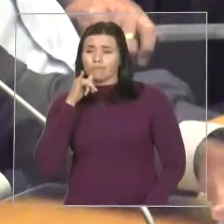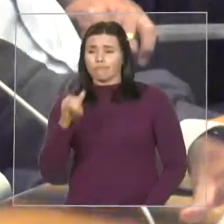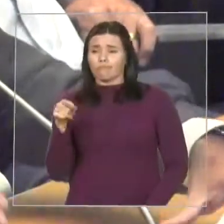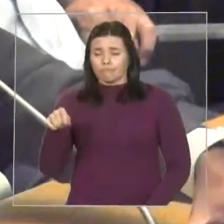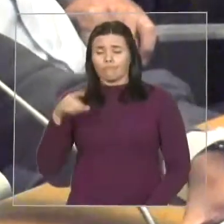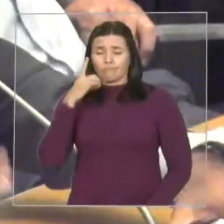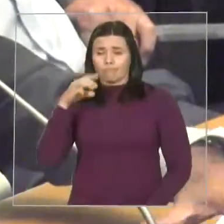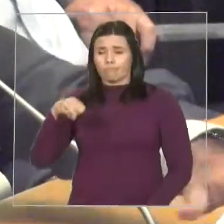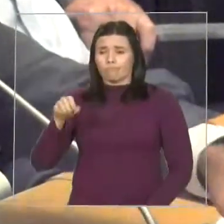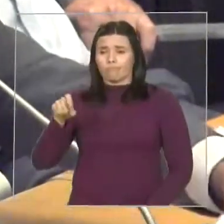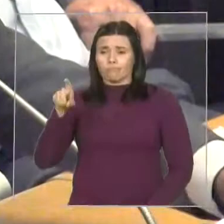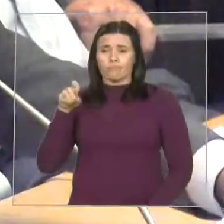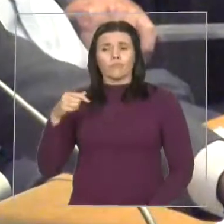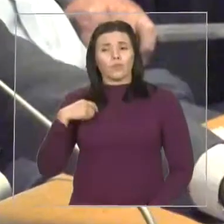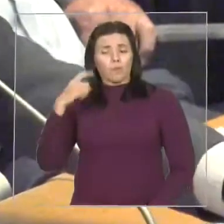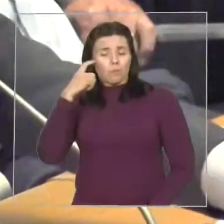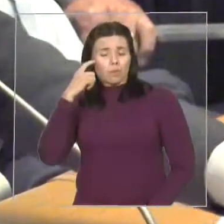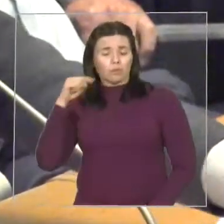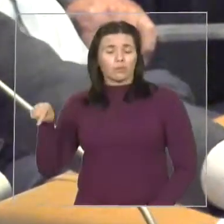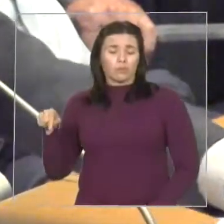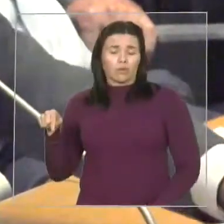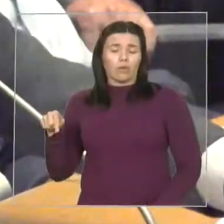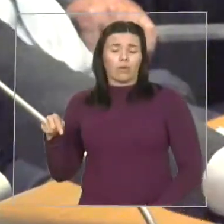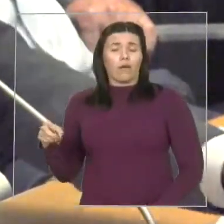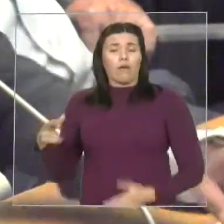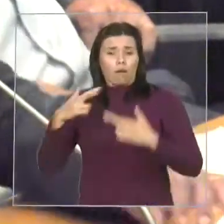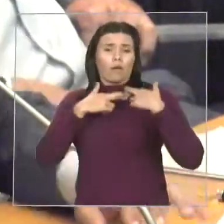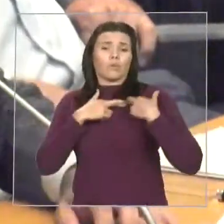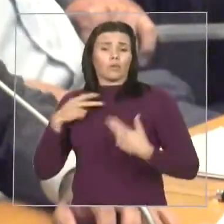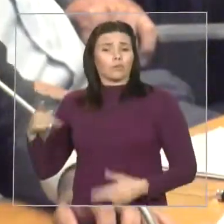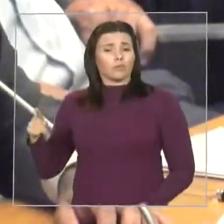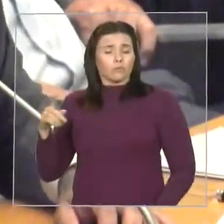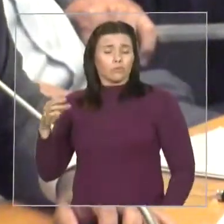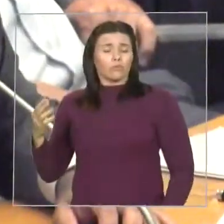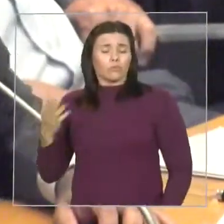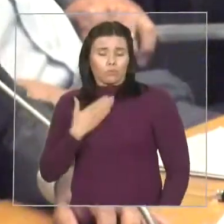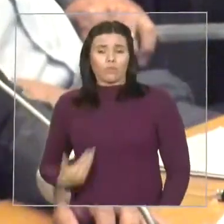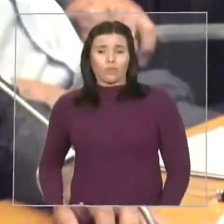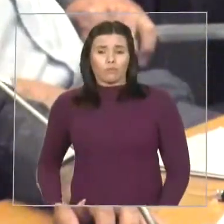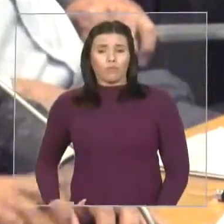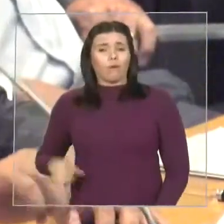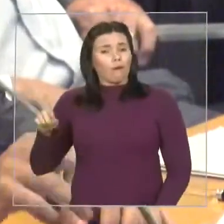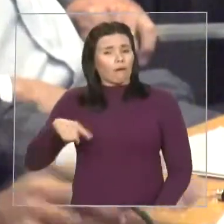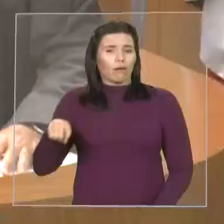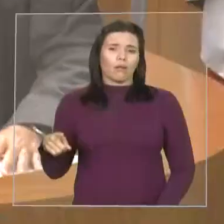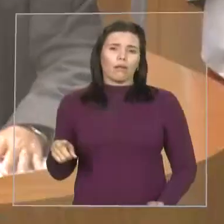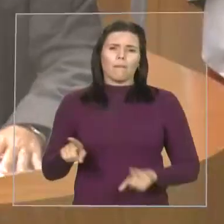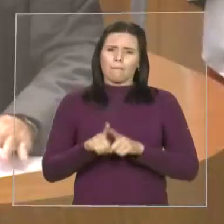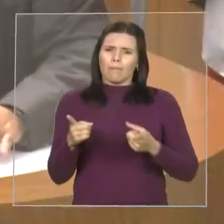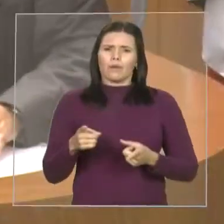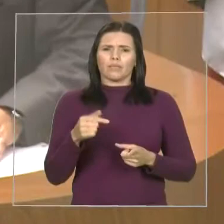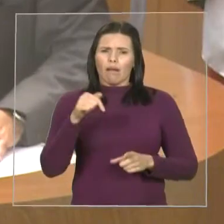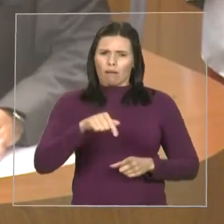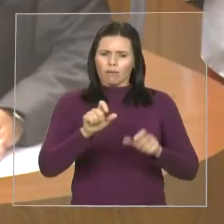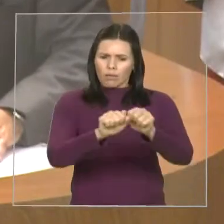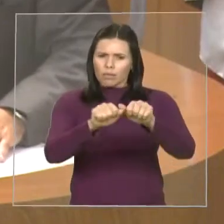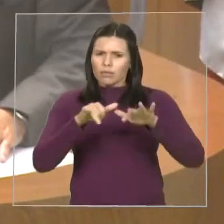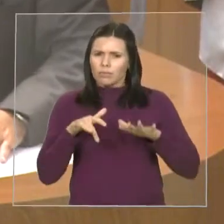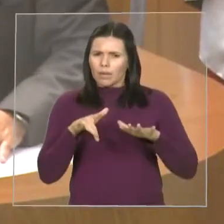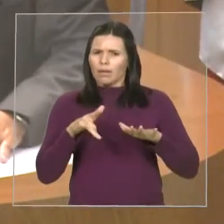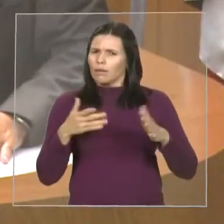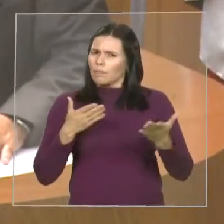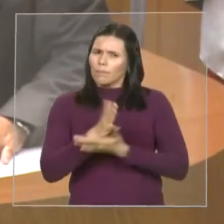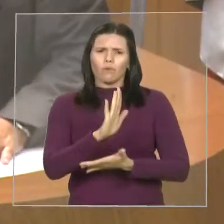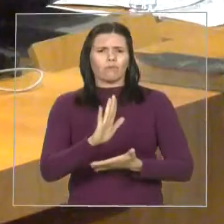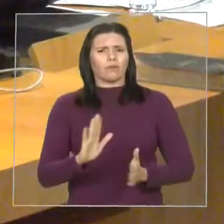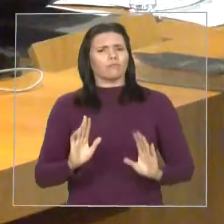ao governador agora vetar, mas a matéria foi aprovada, presidente Otelino. Muito obrigado. Deputado Max, peço a Vossa Excelência